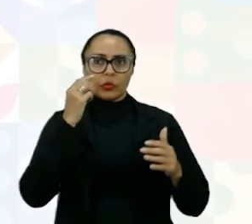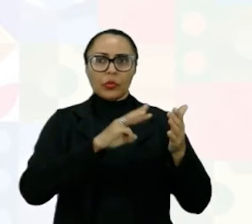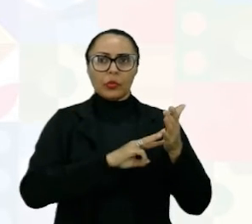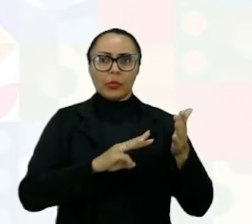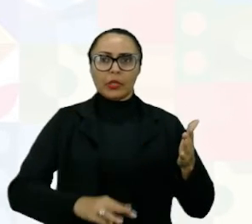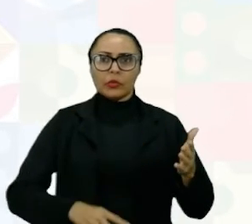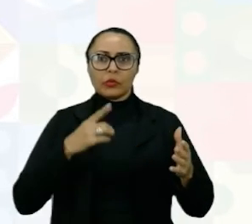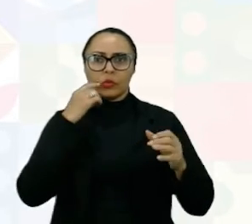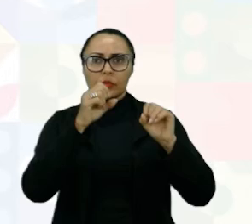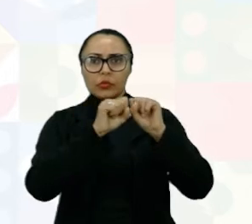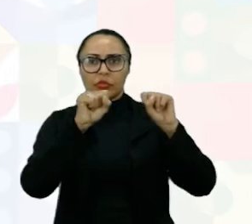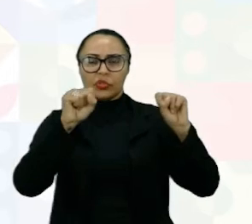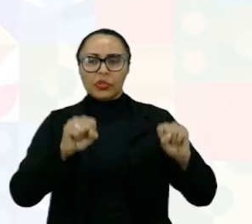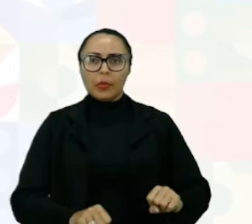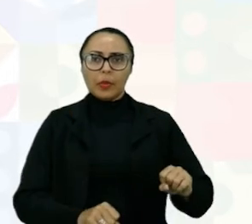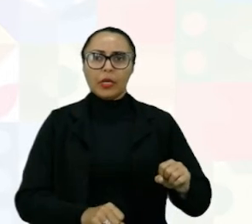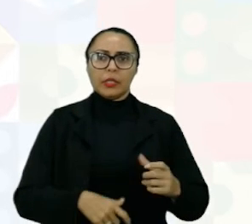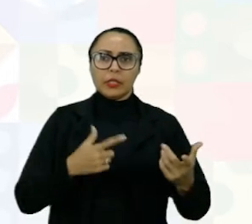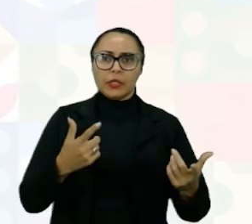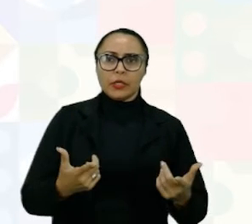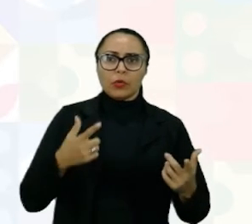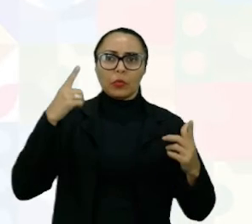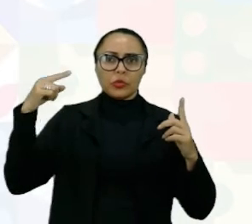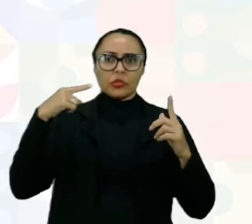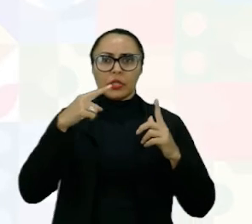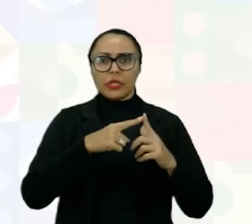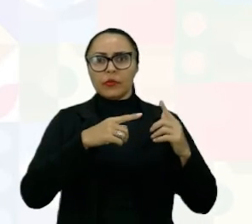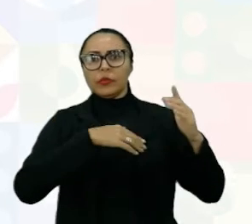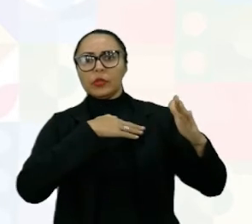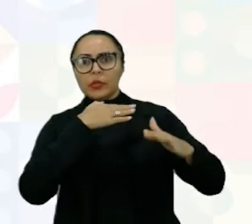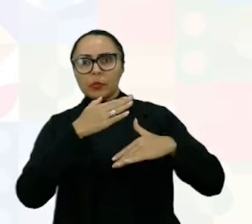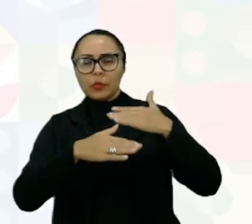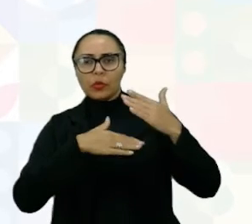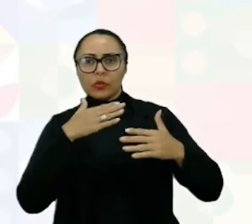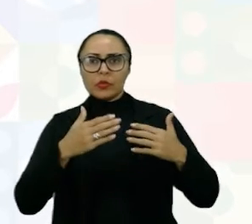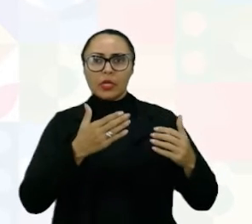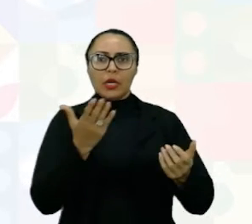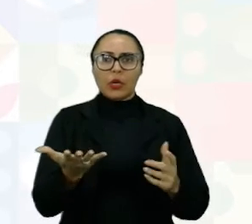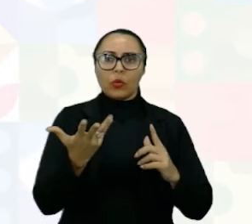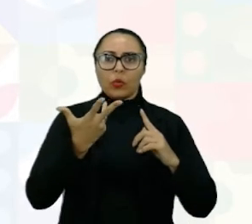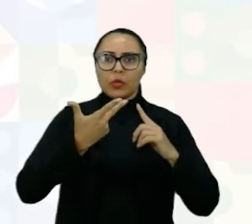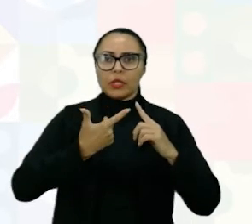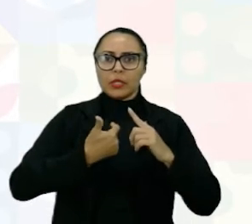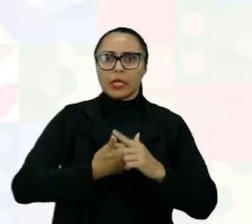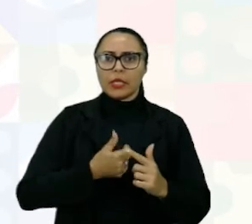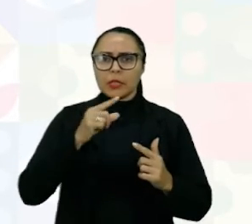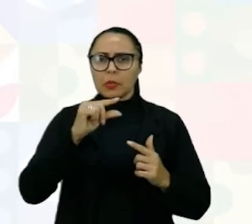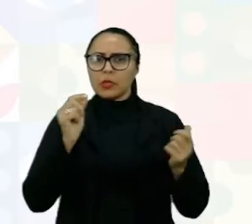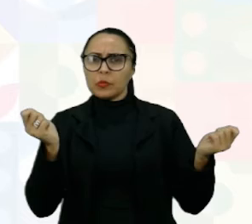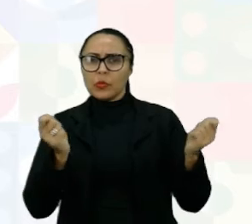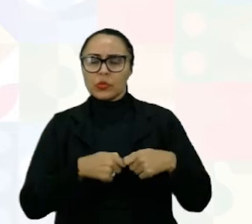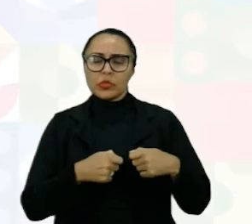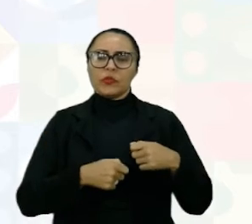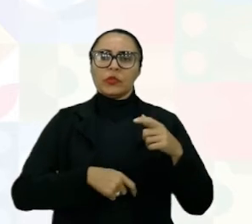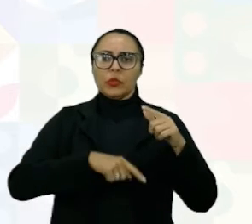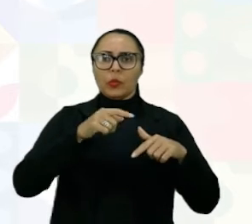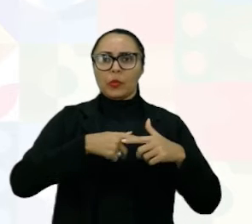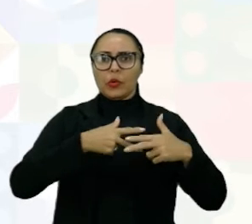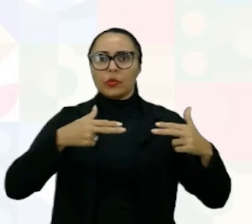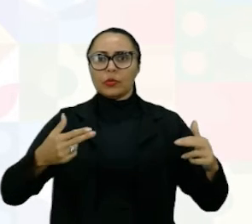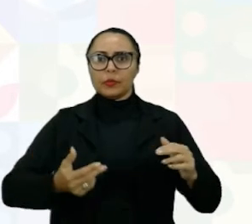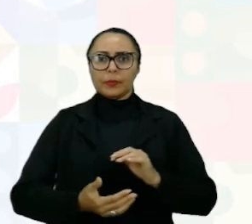de produção com o objetivo de produzir as quantidades mínimas possíveis de um produto.